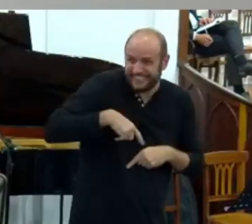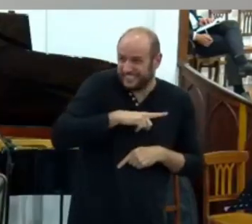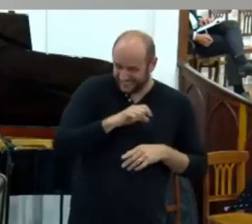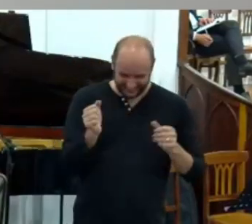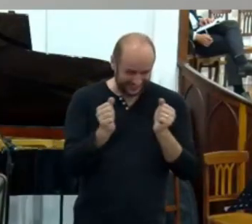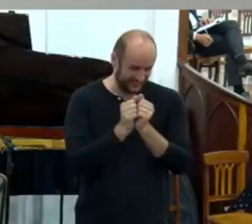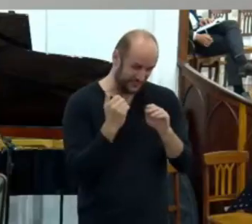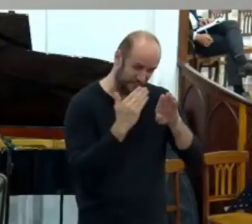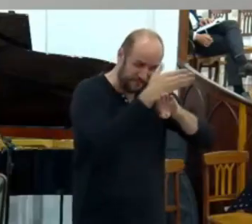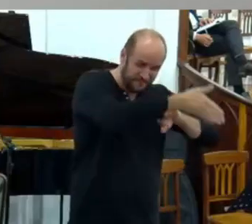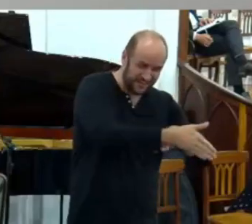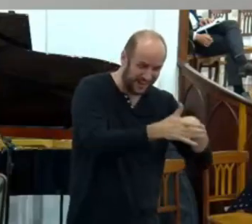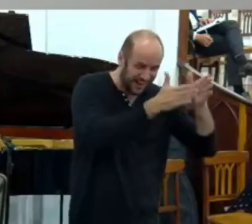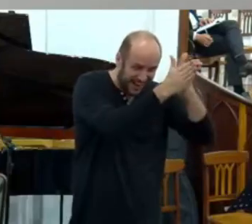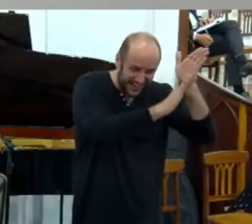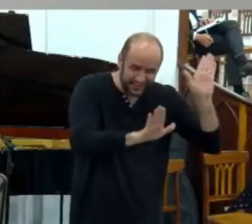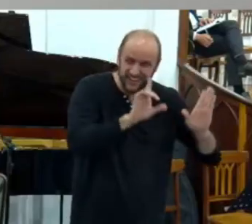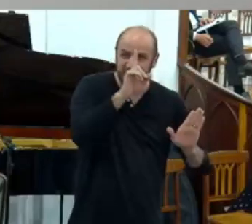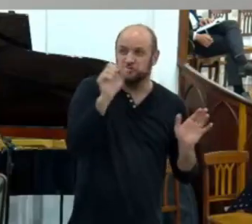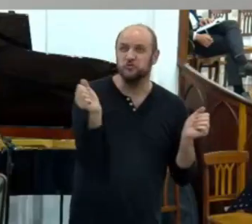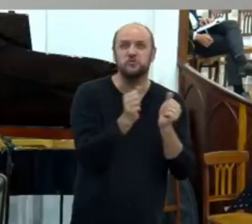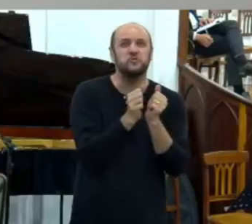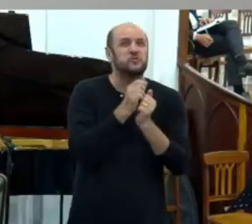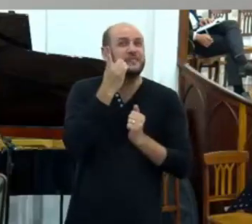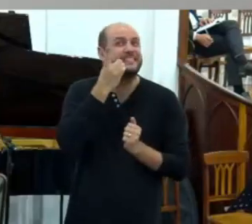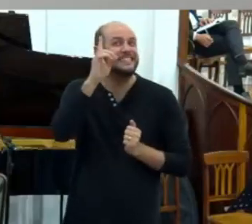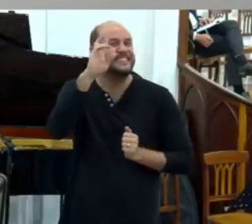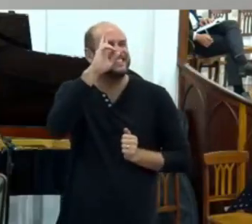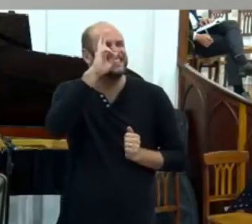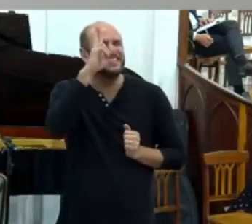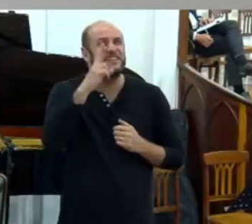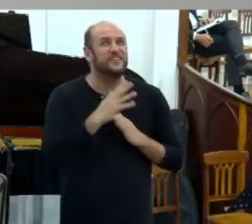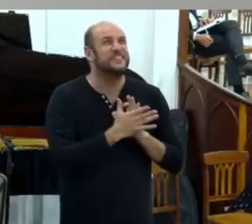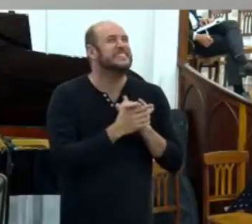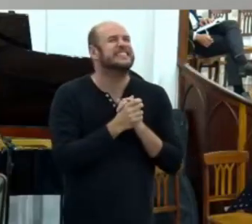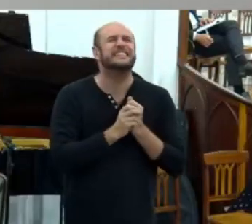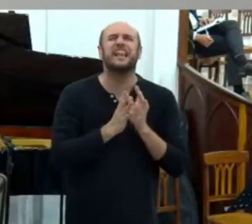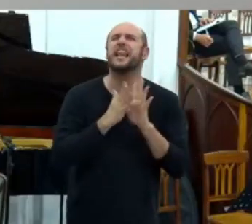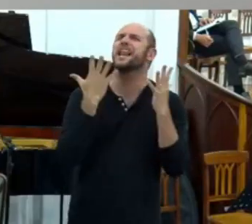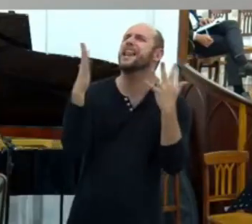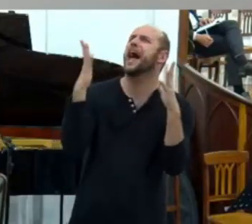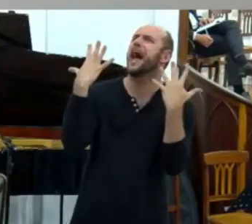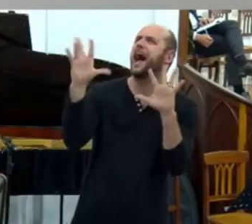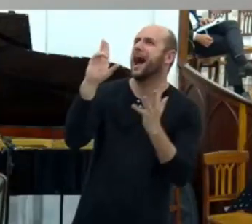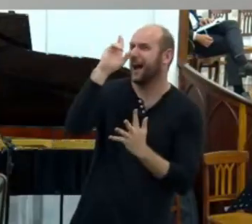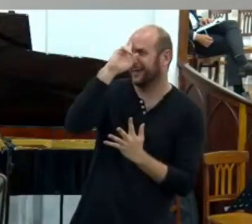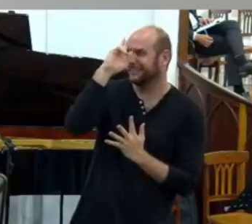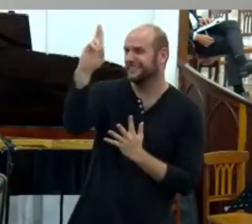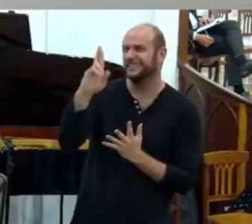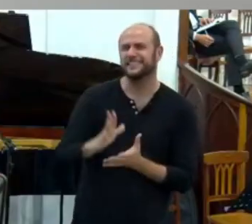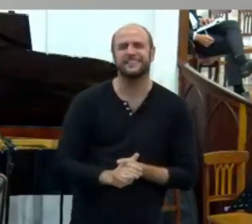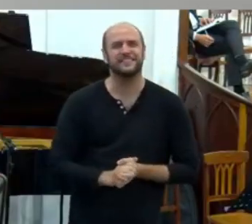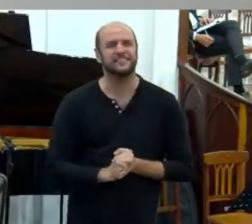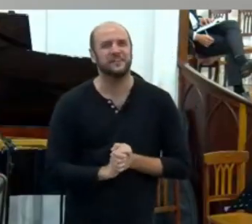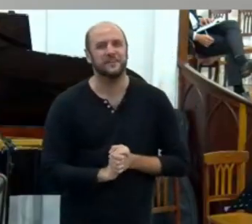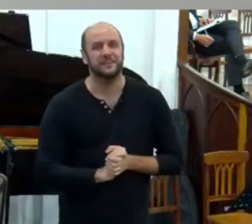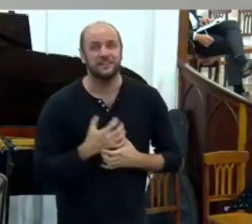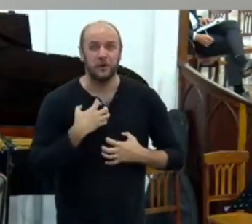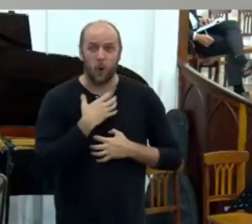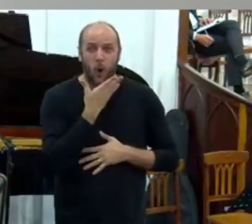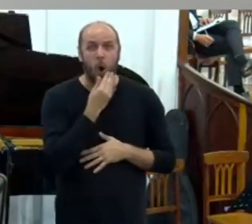adorarmos a Deus naquele ajuntamento no dia do Senhor. Louvado seja Deus! Aquele irmão